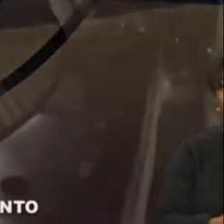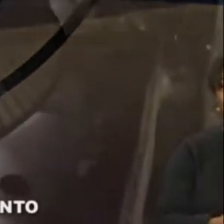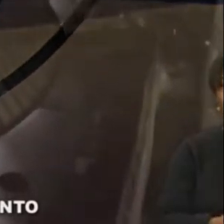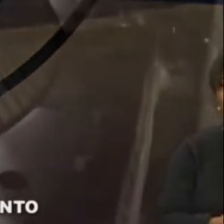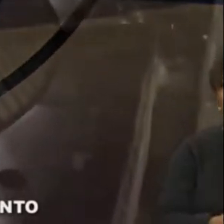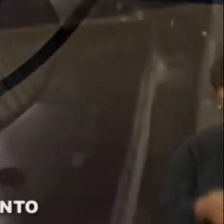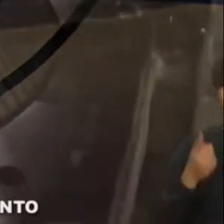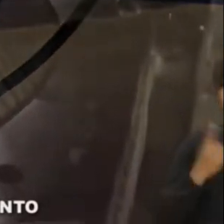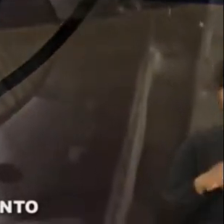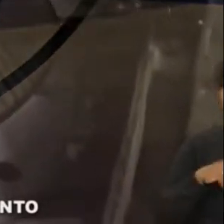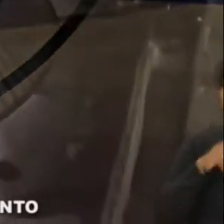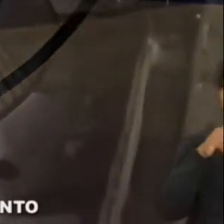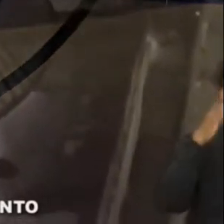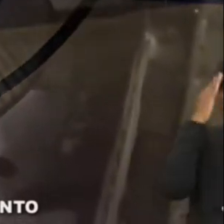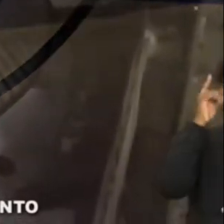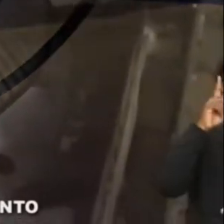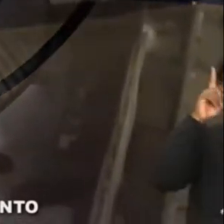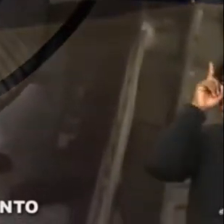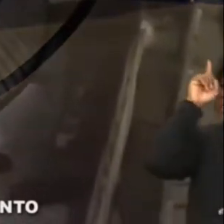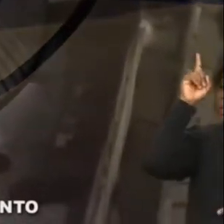Porque você sabe que Ele cuida,